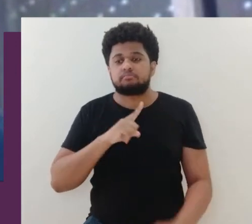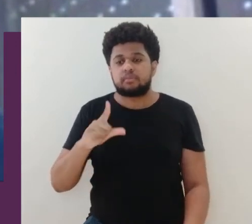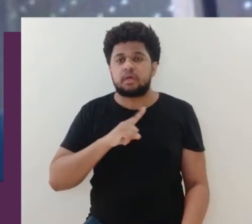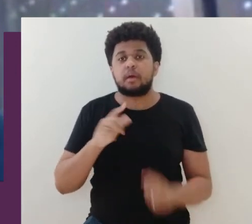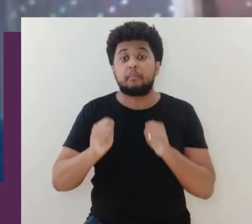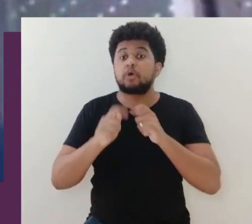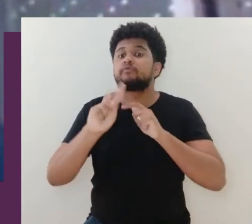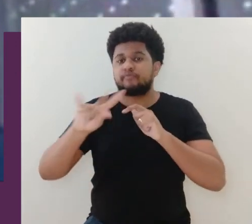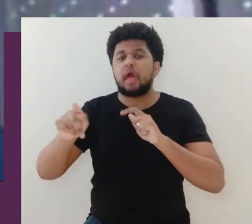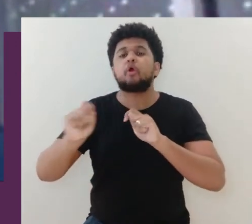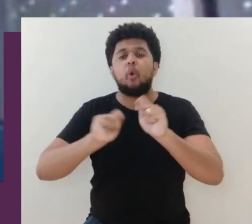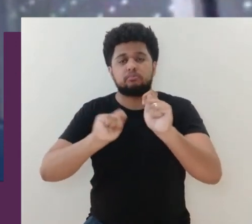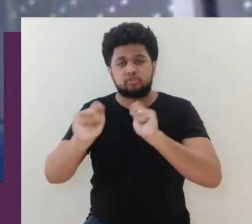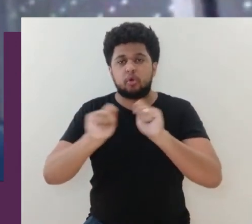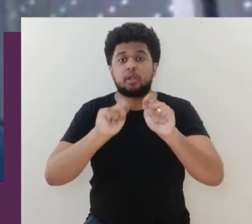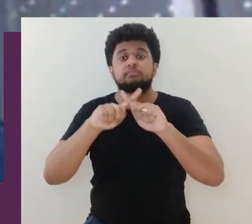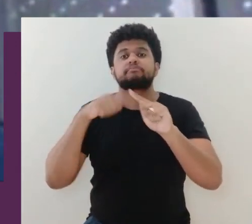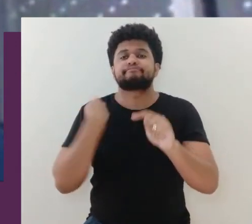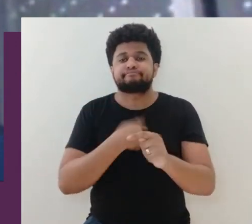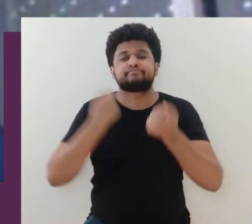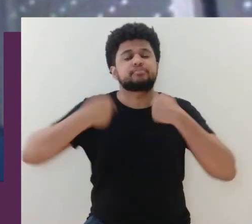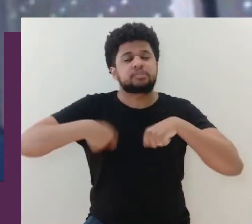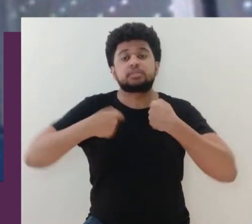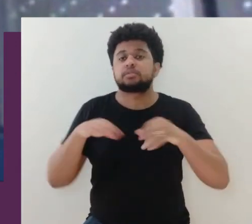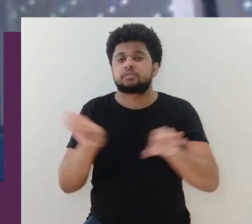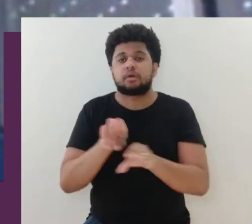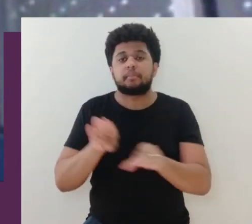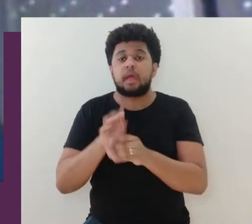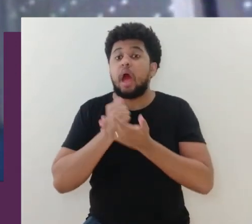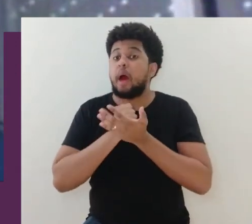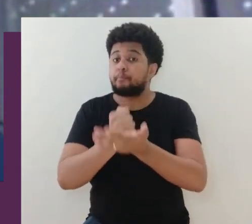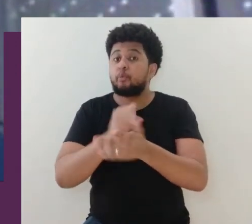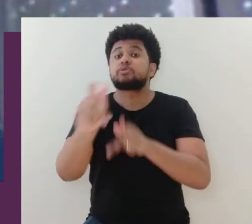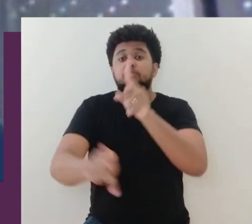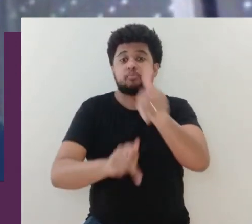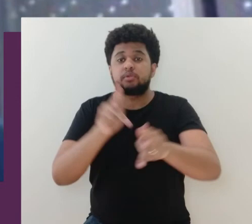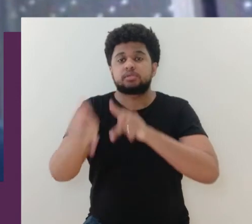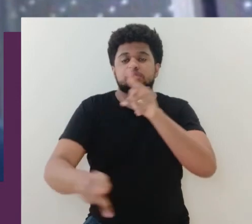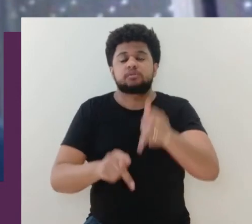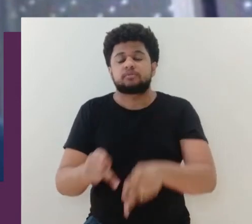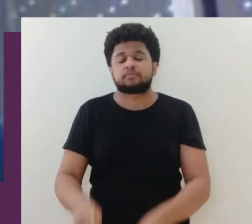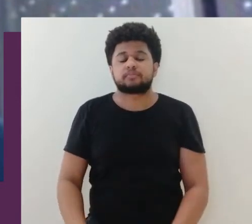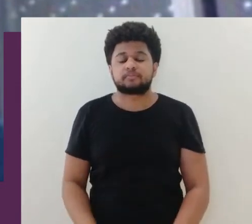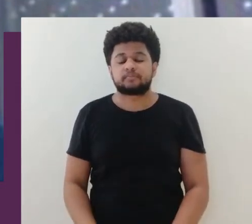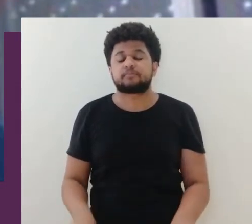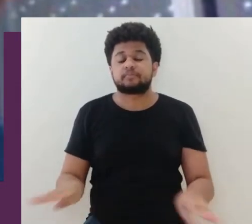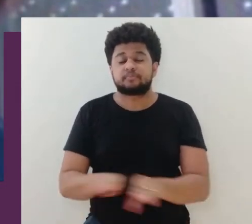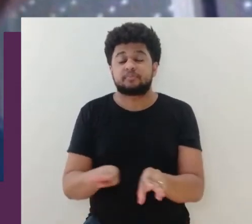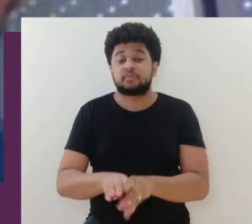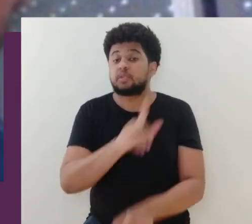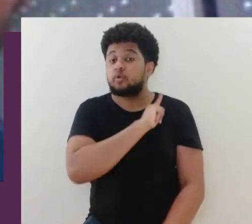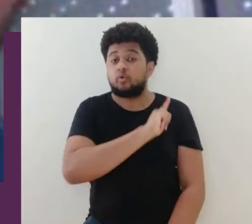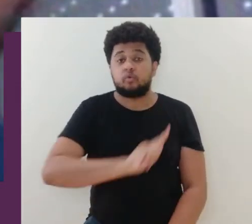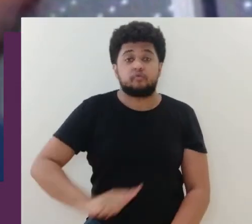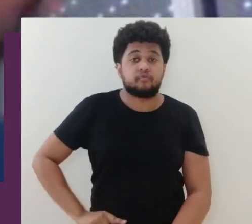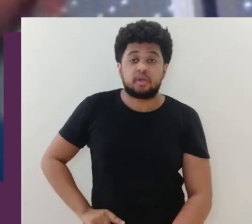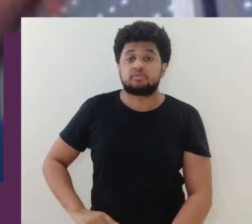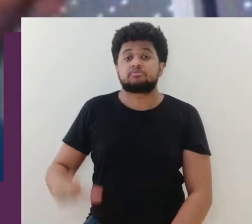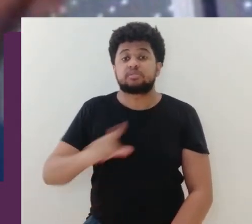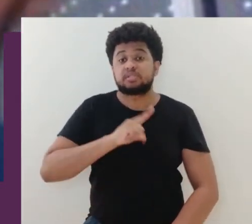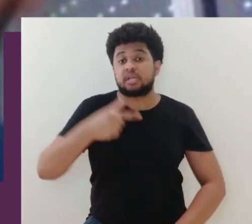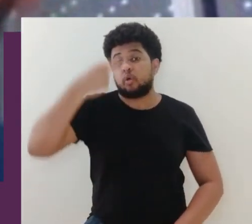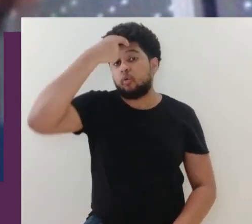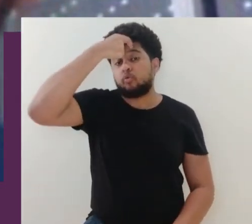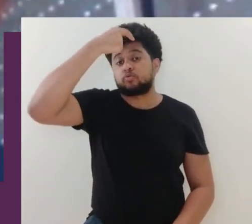essa situação em que a gente vive. Então, vai ser algo que dá para ser controlado, mas a gente precisa também do apoio da